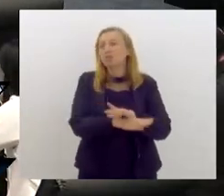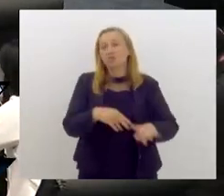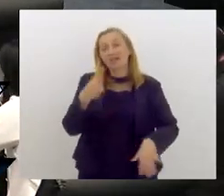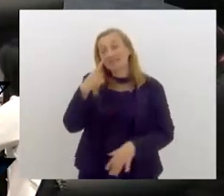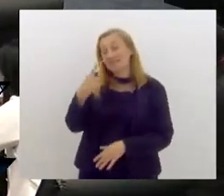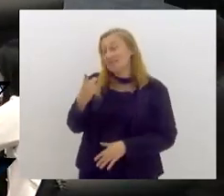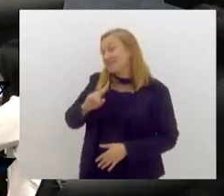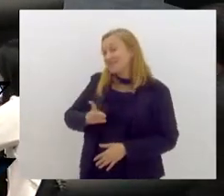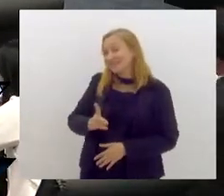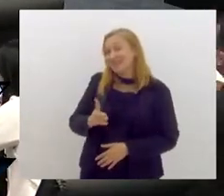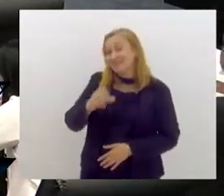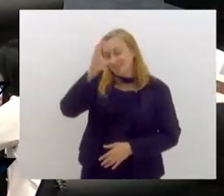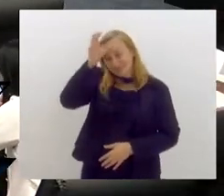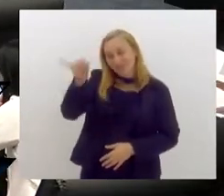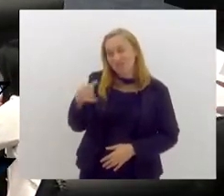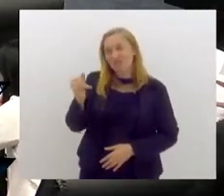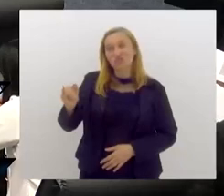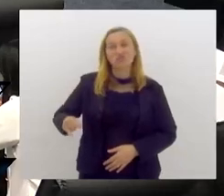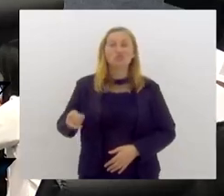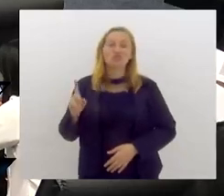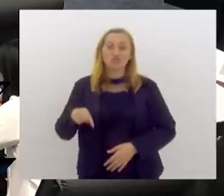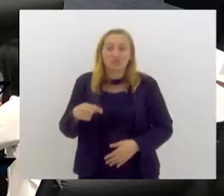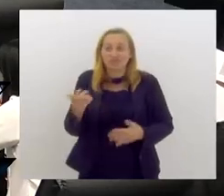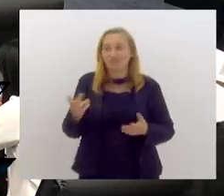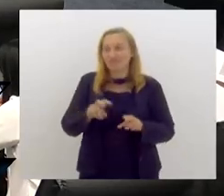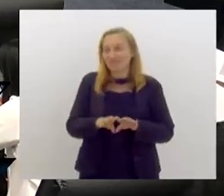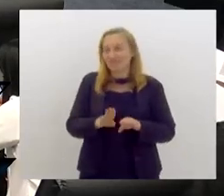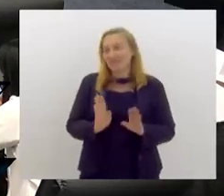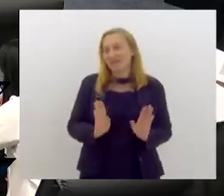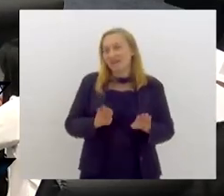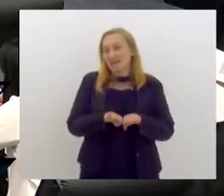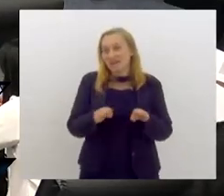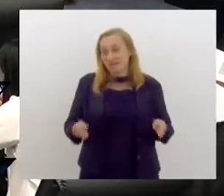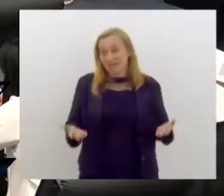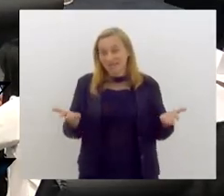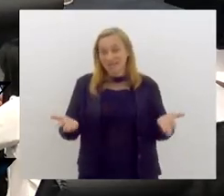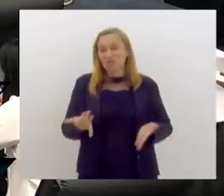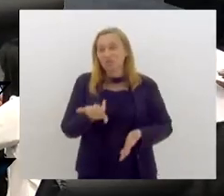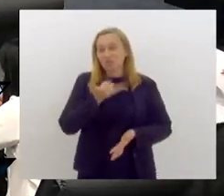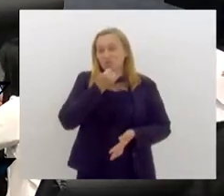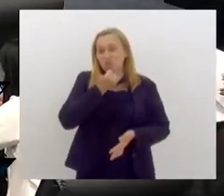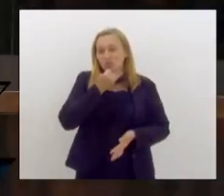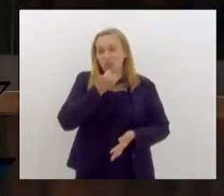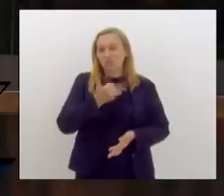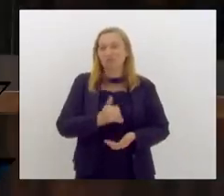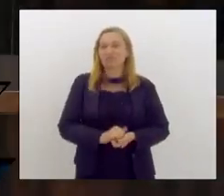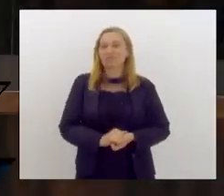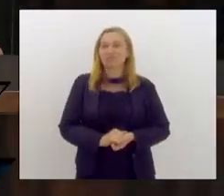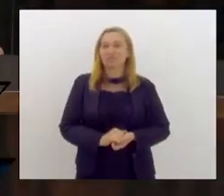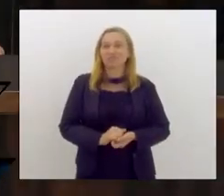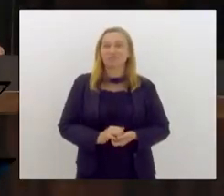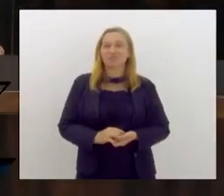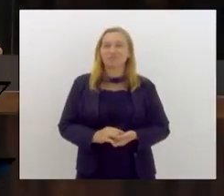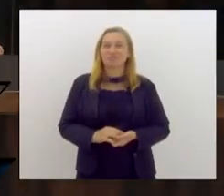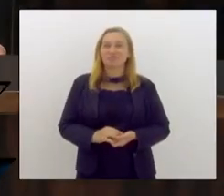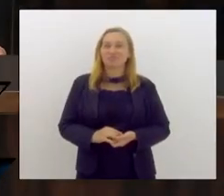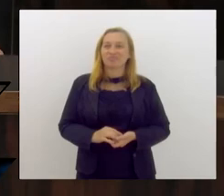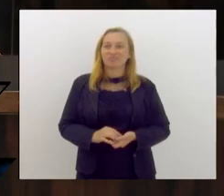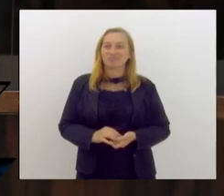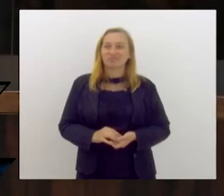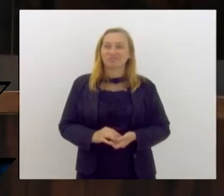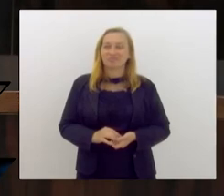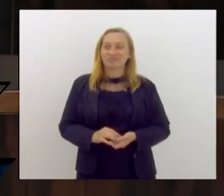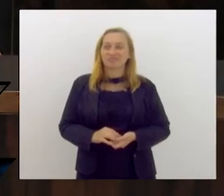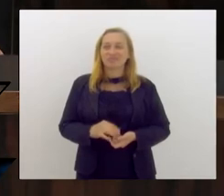ali, ela brilha nessa mesa. Aí. Por mil isso desculpas. Eu permaneci ela aqui, deputada Daniela. Tudo... Tá bom,